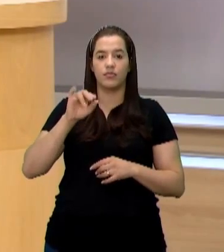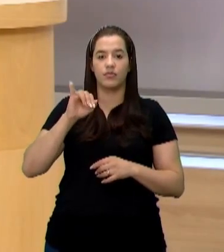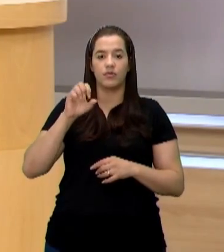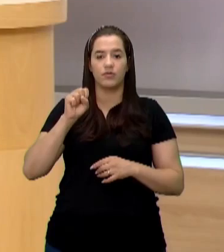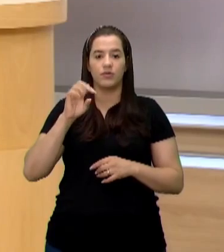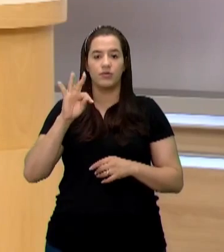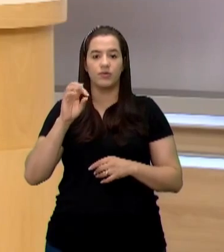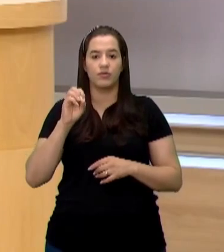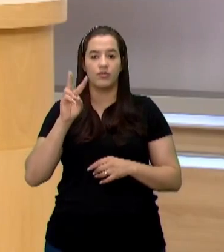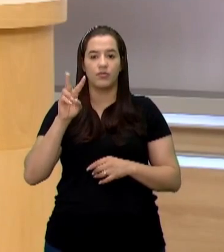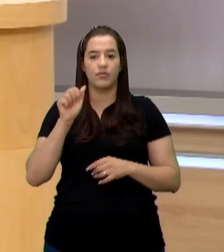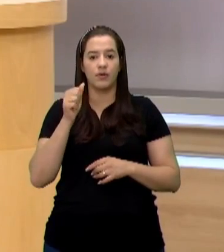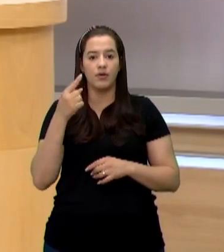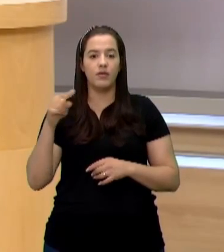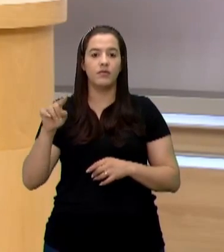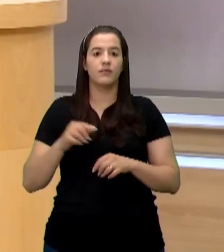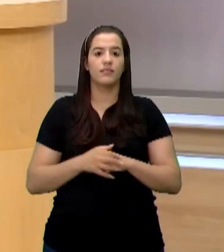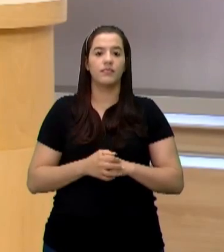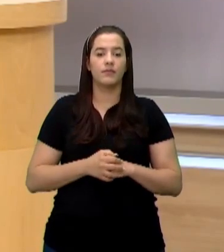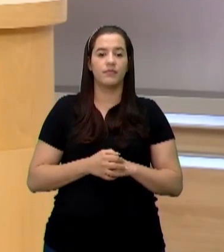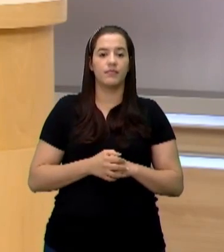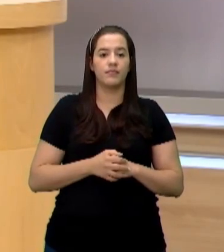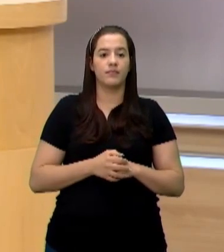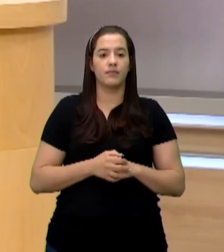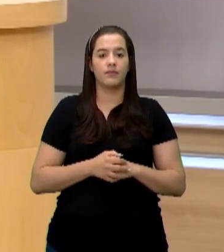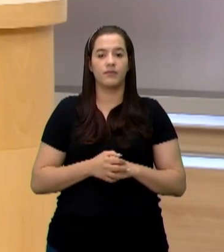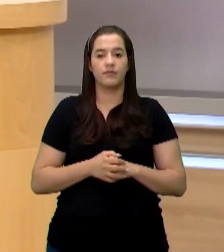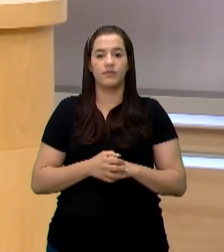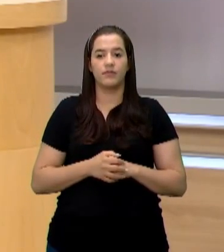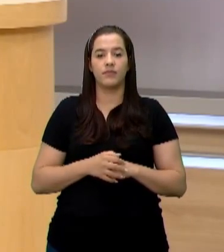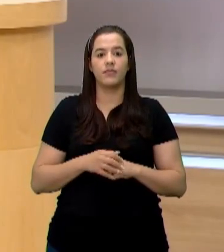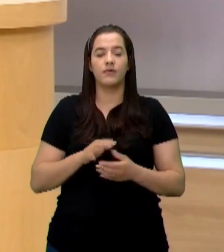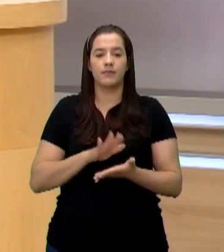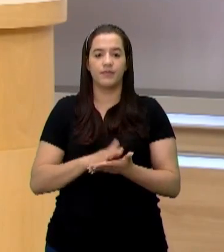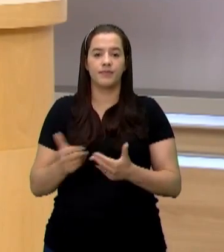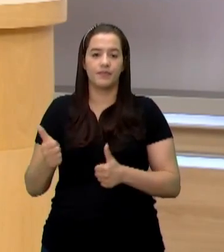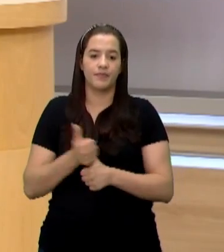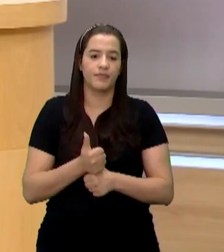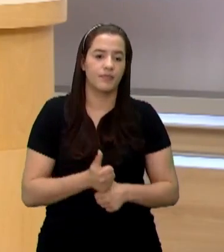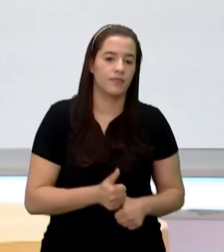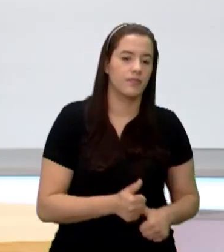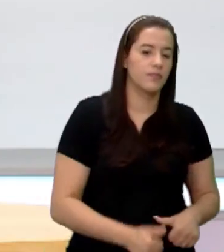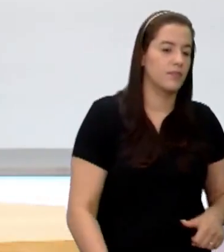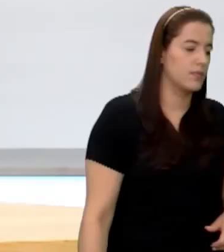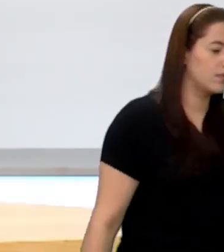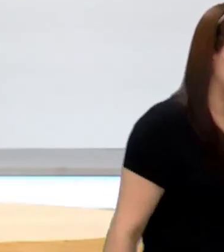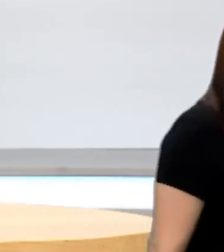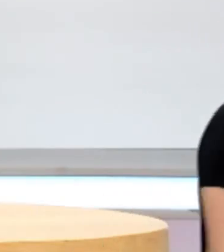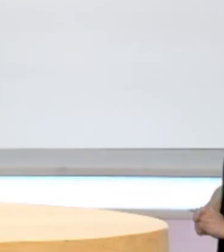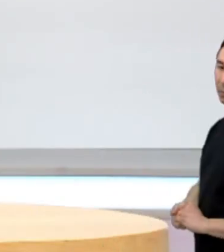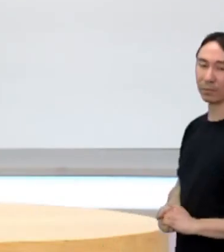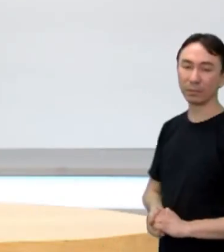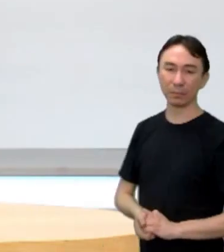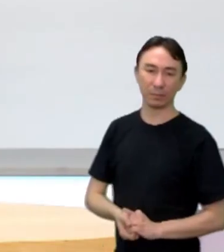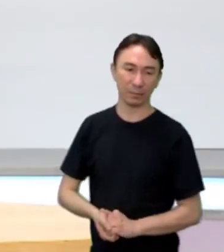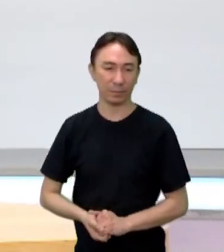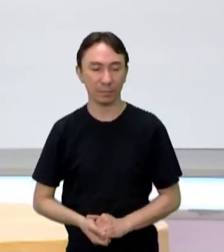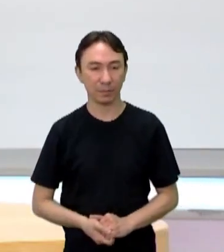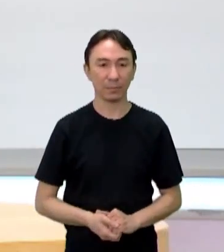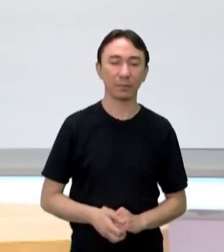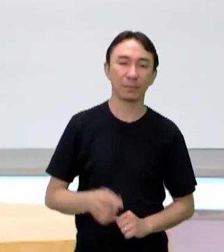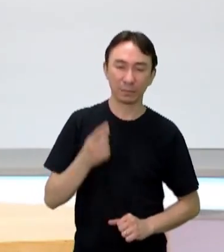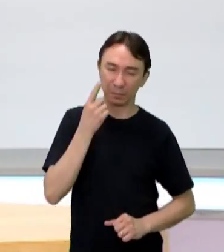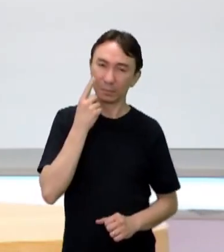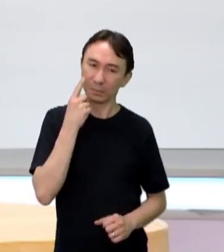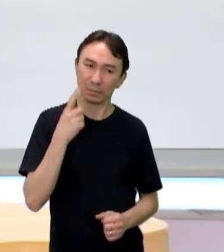Colombo? Não. No primeiro texto houve aí, né, começa lá com a data de se comemorar o dia do descobrimento e o